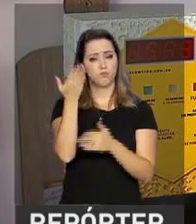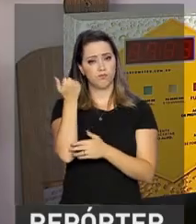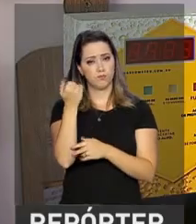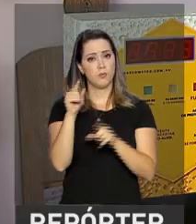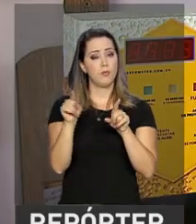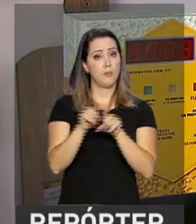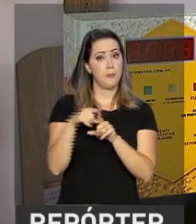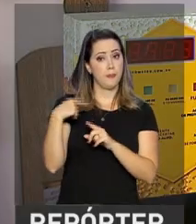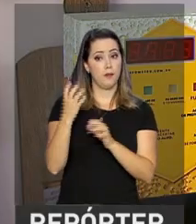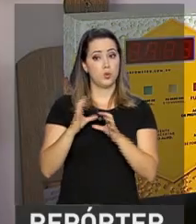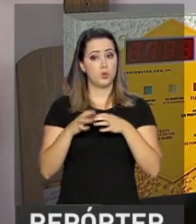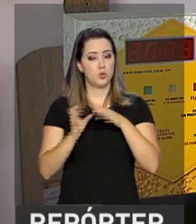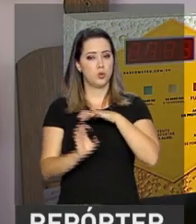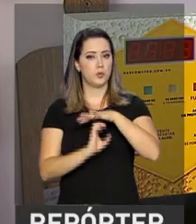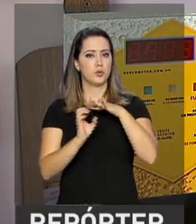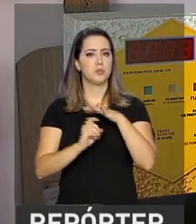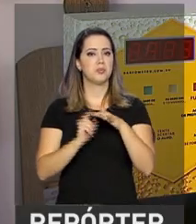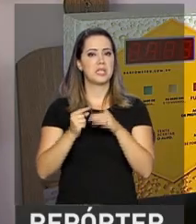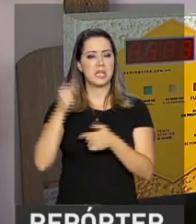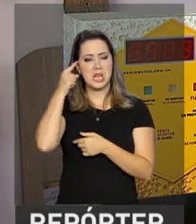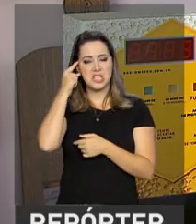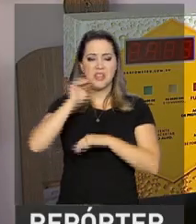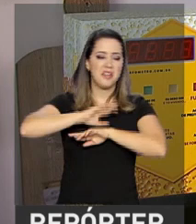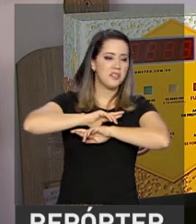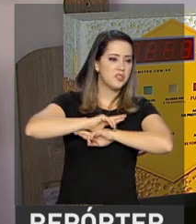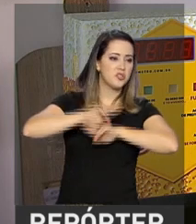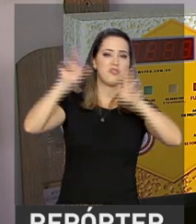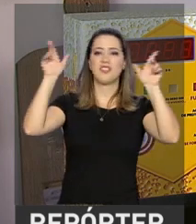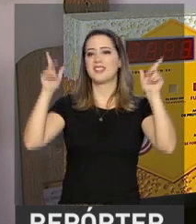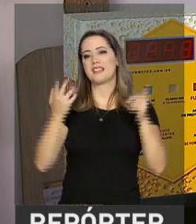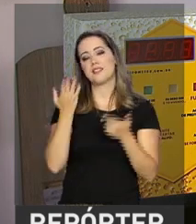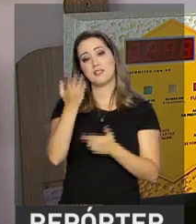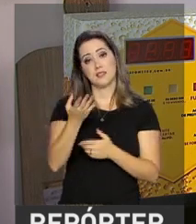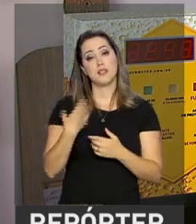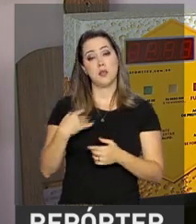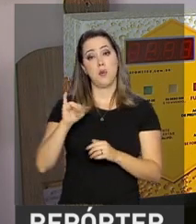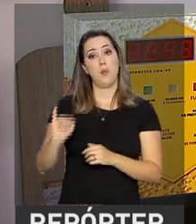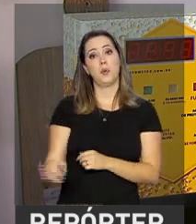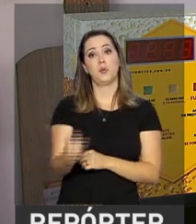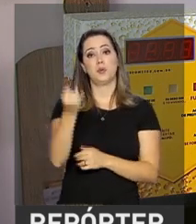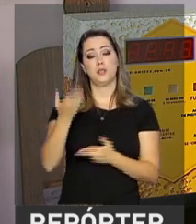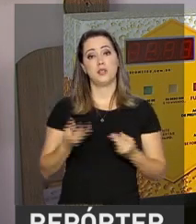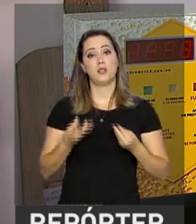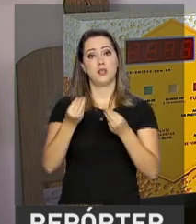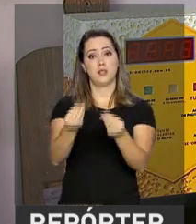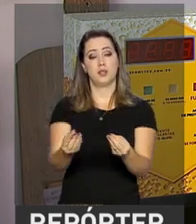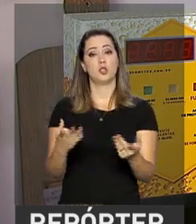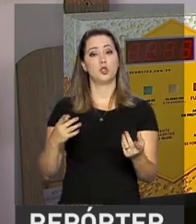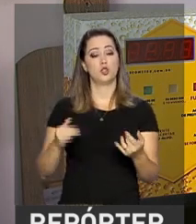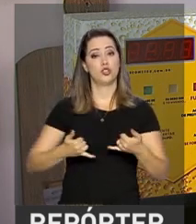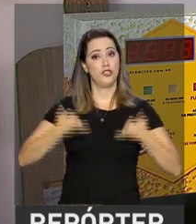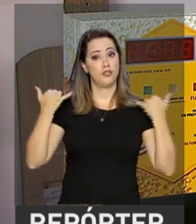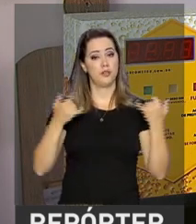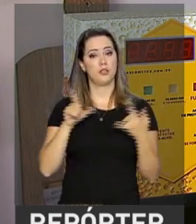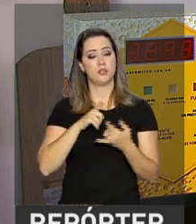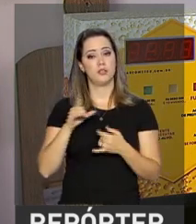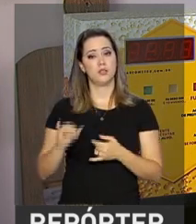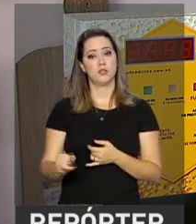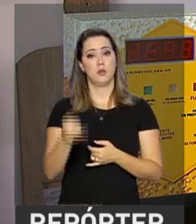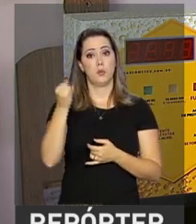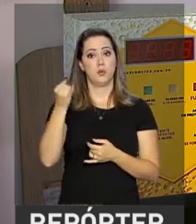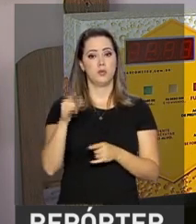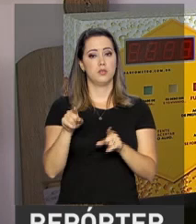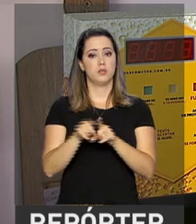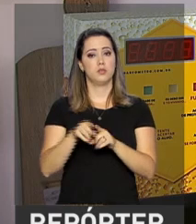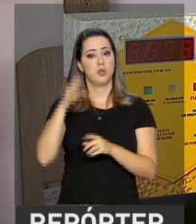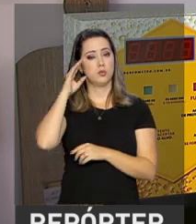Nosso empresariado ele é muito criativo, né? E a gente espera que eles consigam, aproveitando esse embalo do carnaval, ter assim a sua